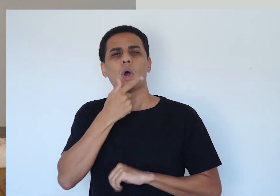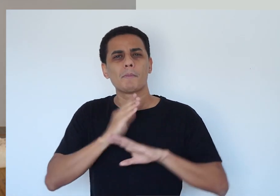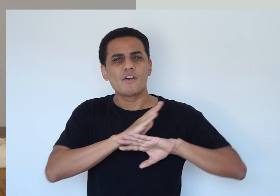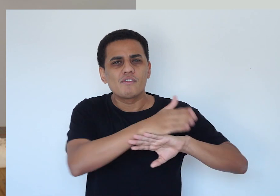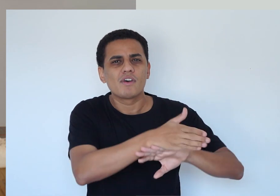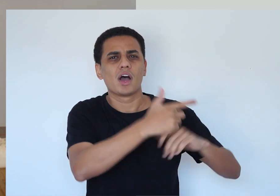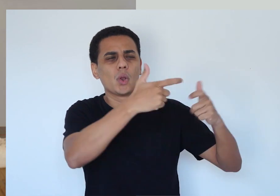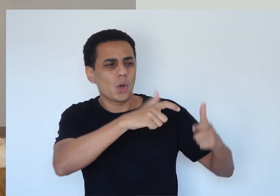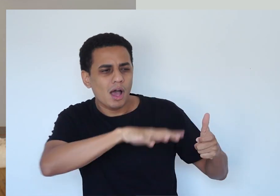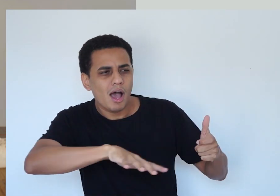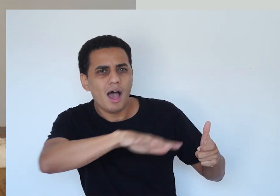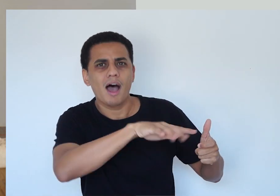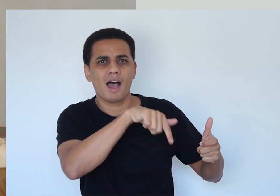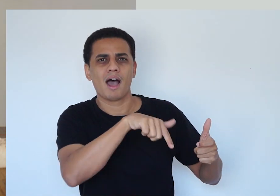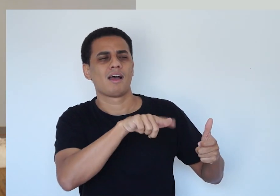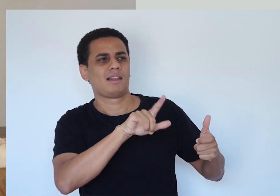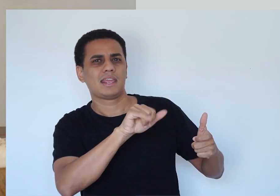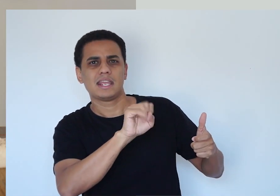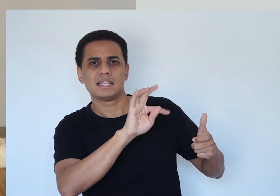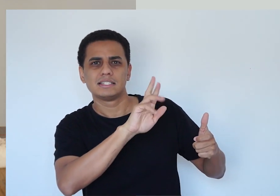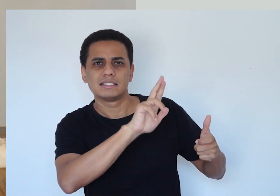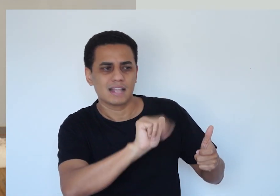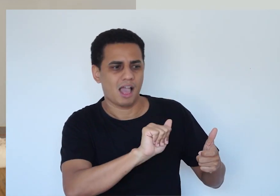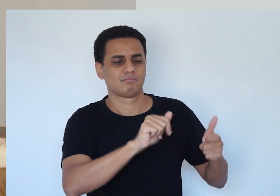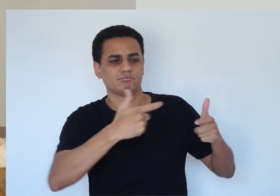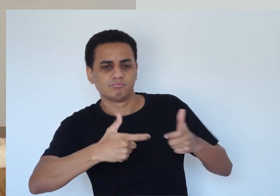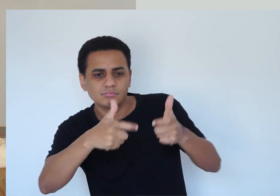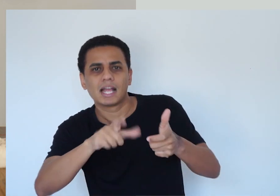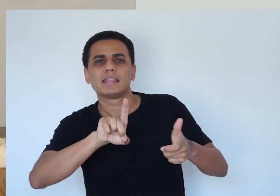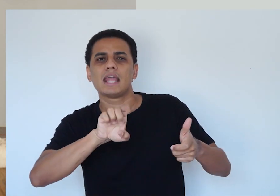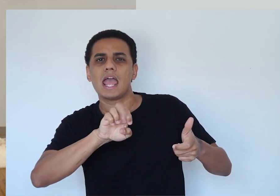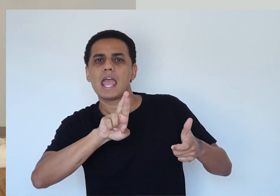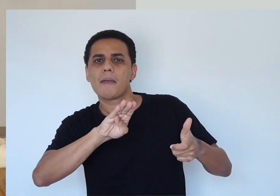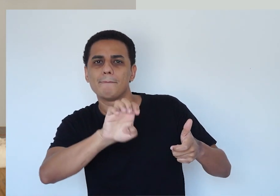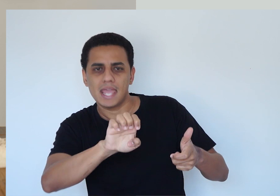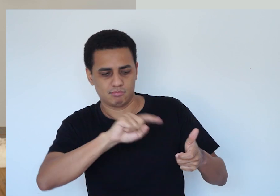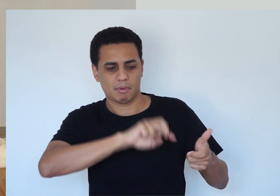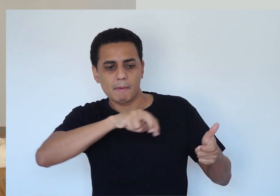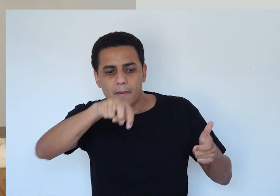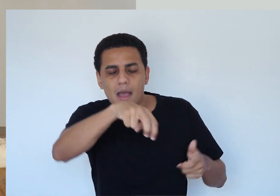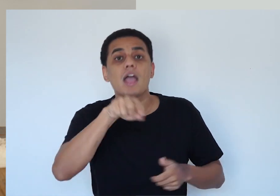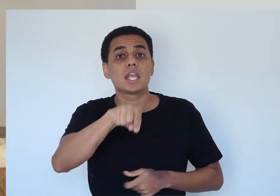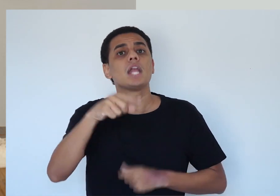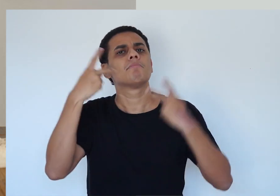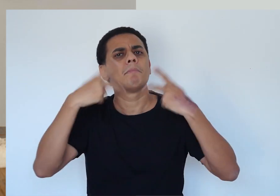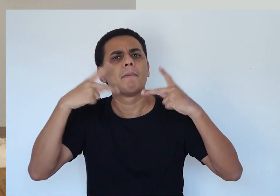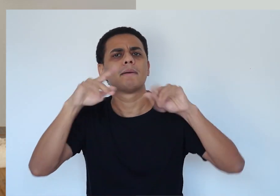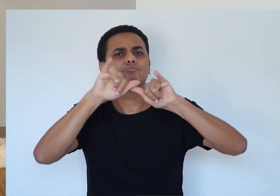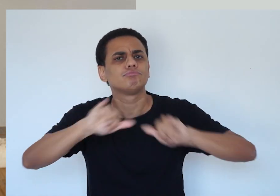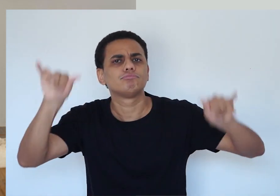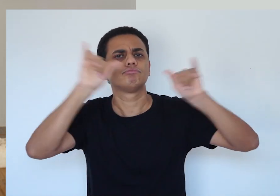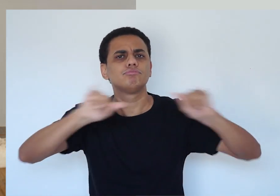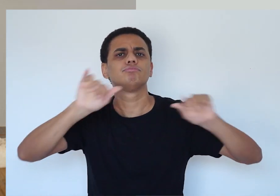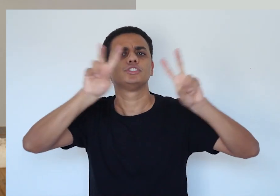passa pela região de Icônio, da região de Listra, de Derbe, e lá em Derbe a Bíblia diz que ele